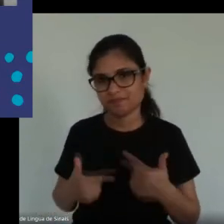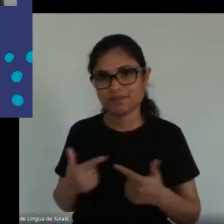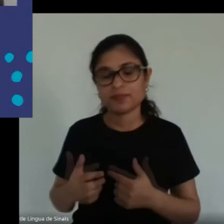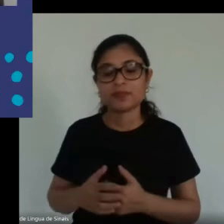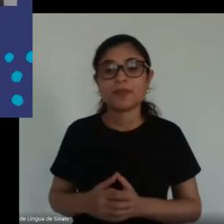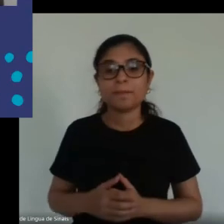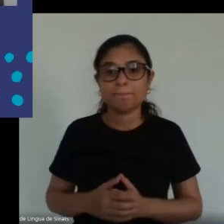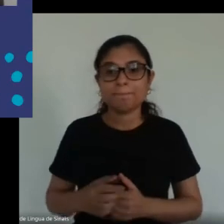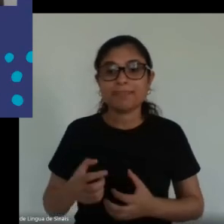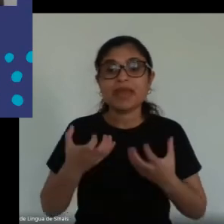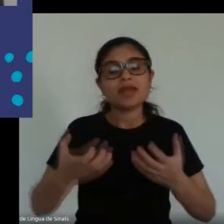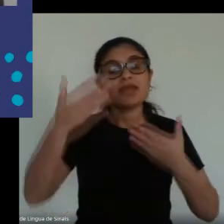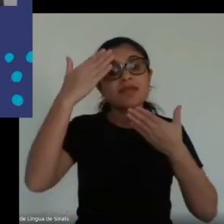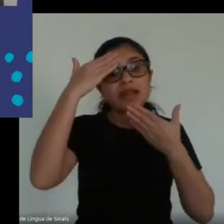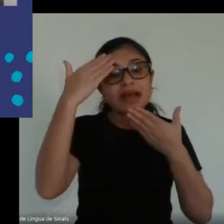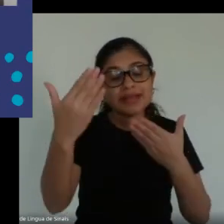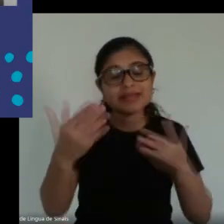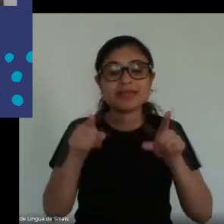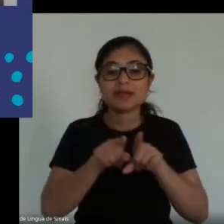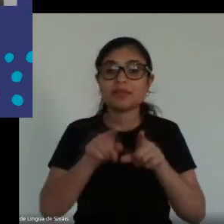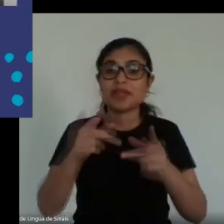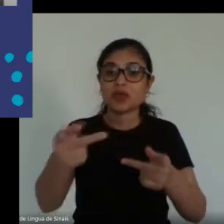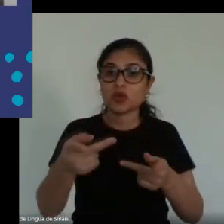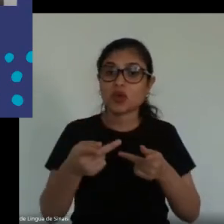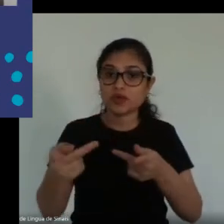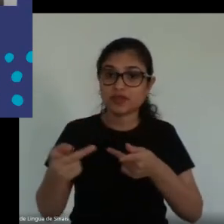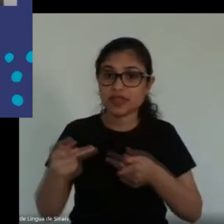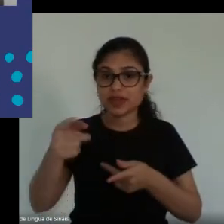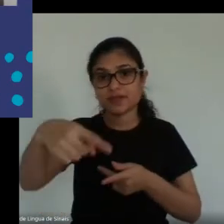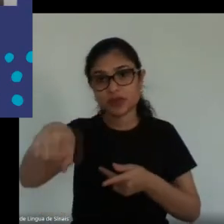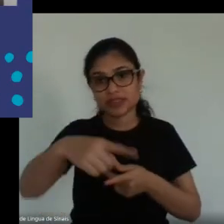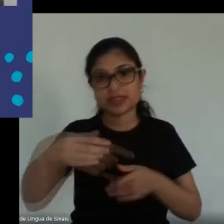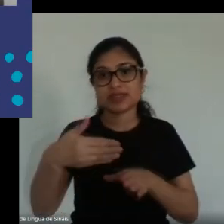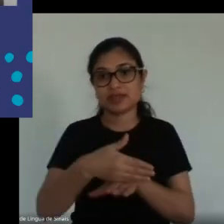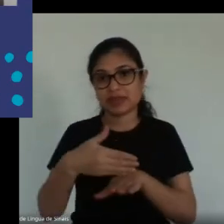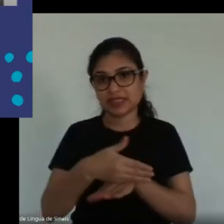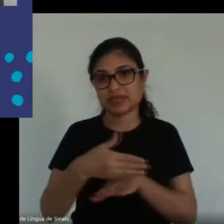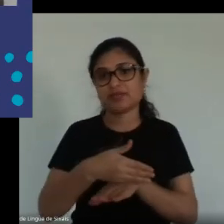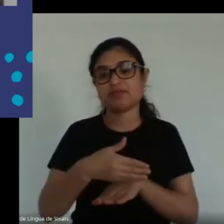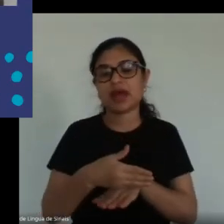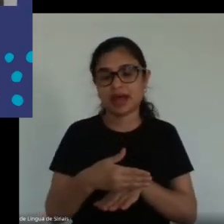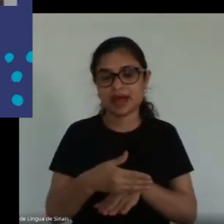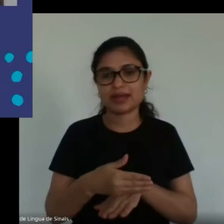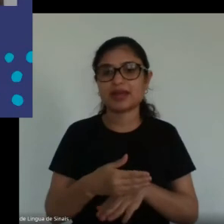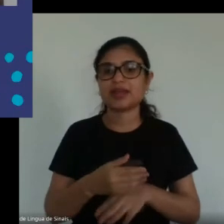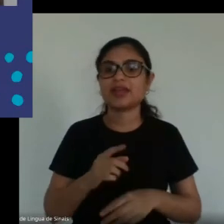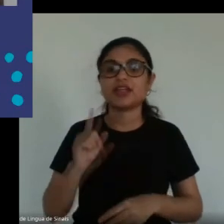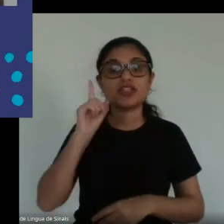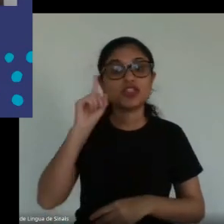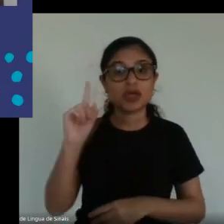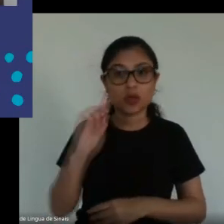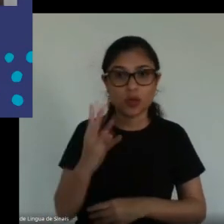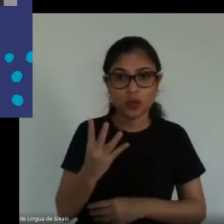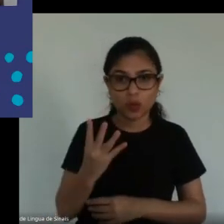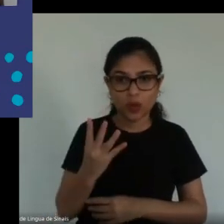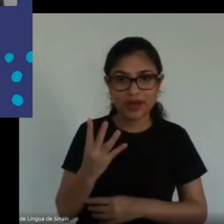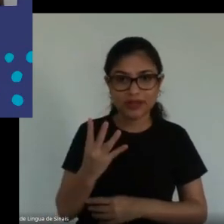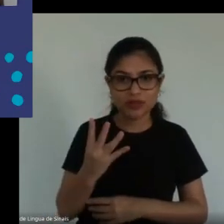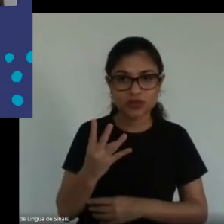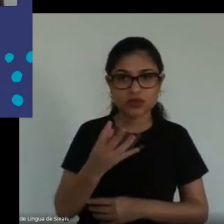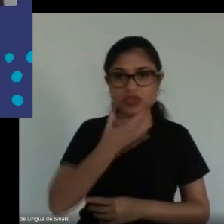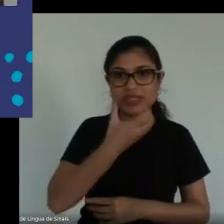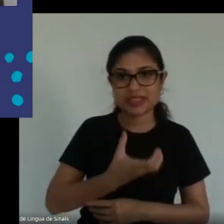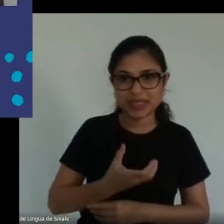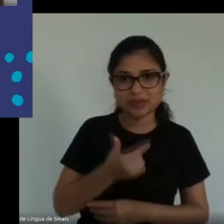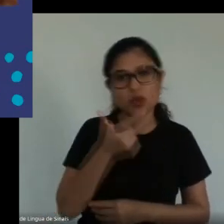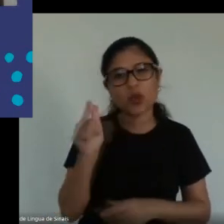Eu queria agradecer, convidar vocês para estar com a gente nesses momentos, tá? Dia 4 de dezembro também eu vou estar